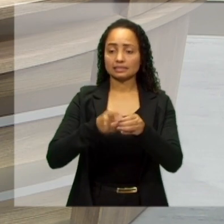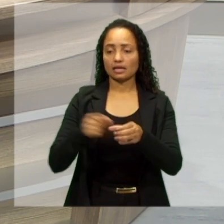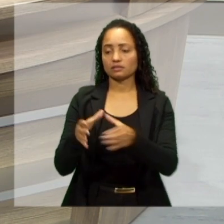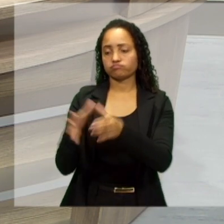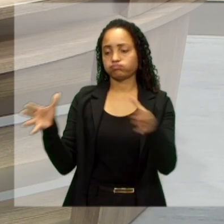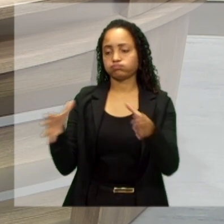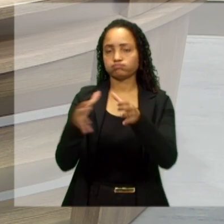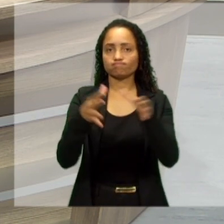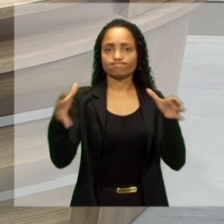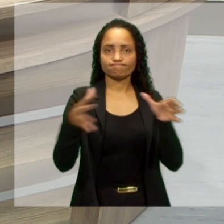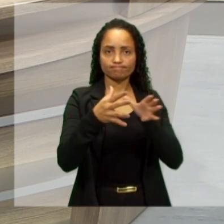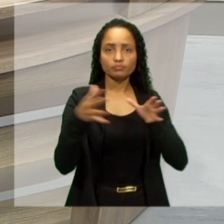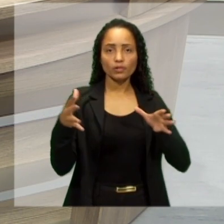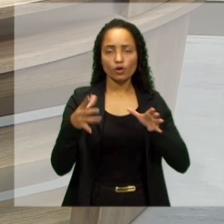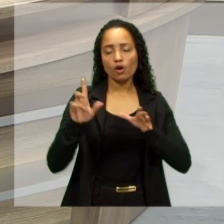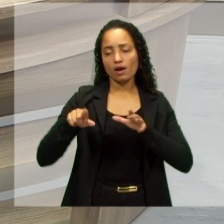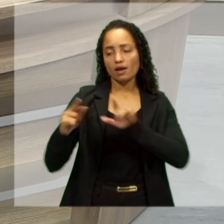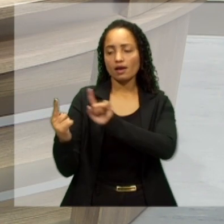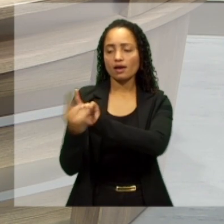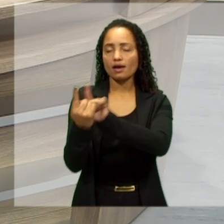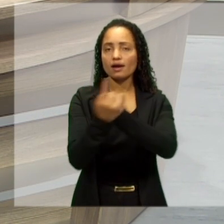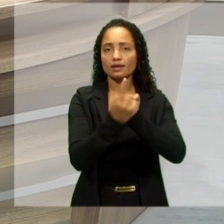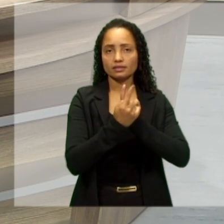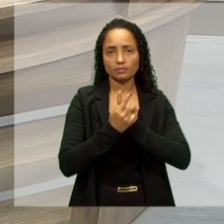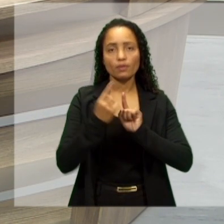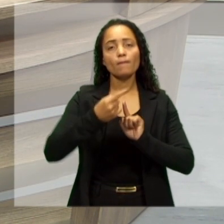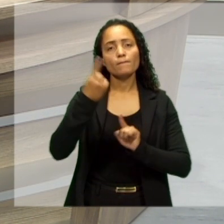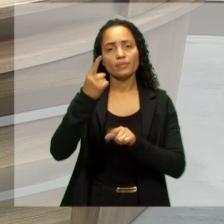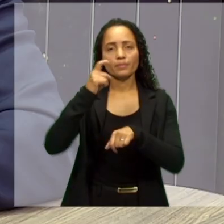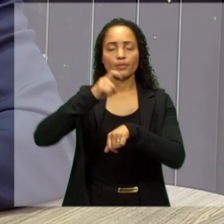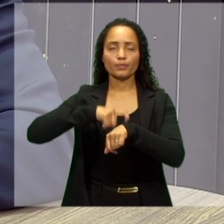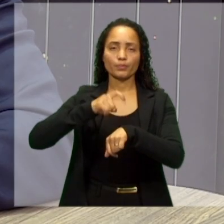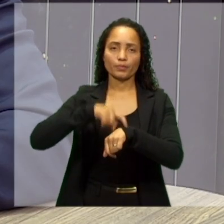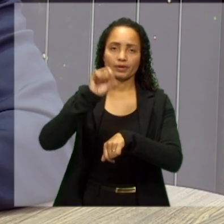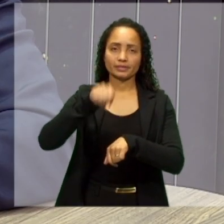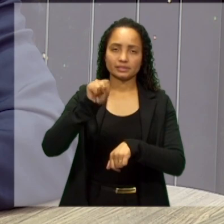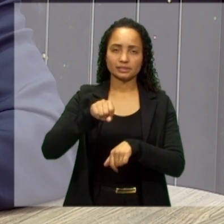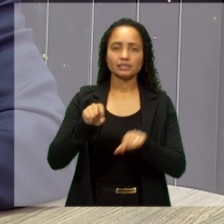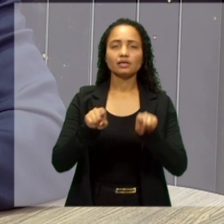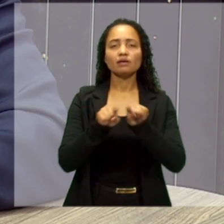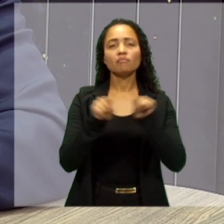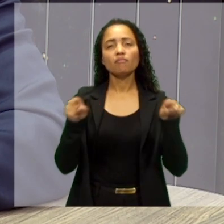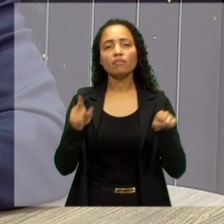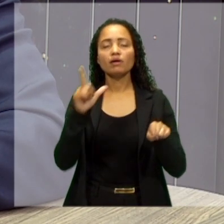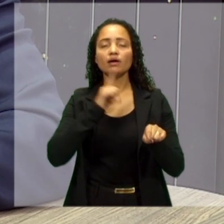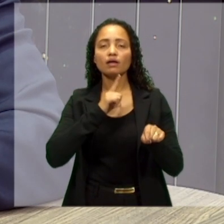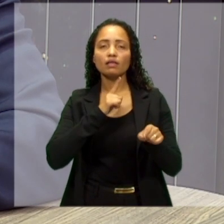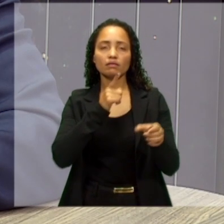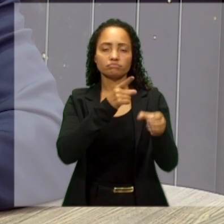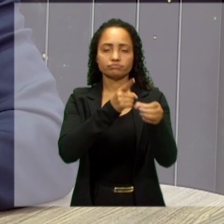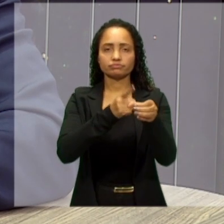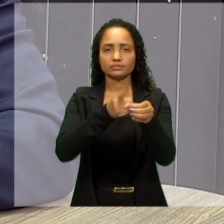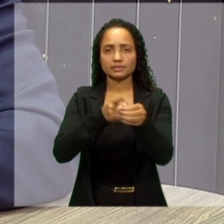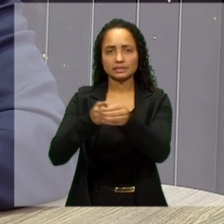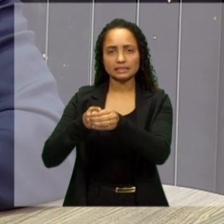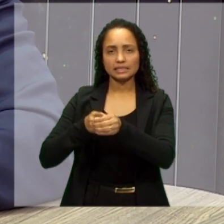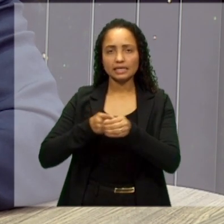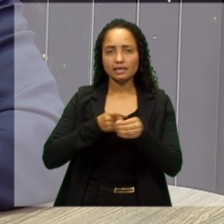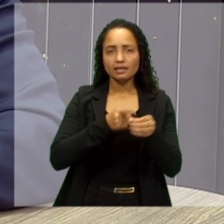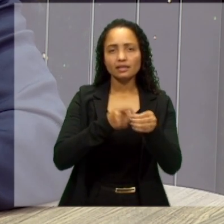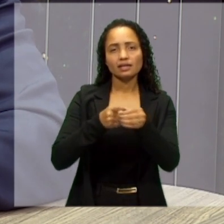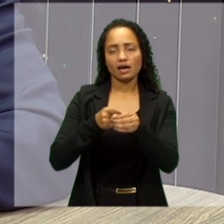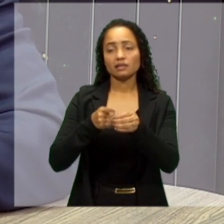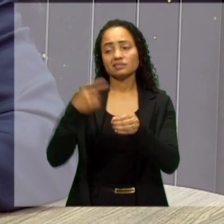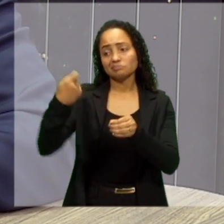maiores que foram atendidas nesse caso. Nesse primeiro momento, sim, mas ainda existem muitas cidades que possuem uma carência muito